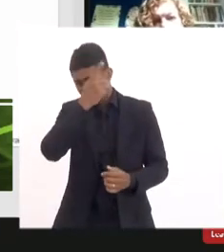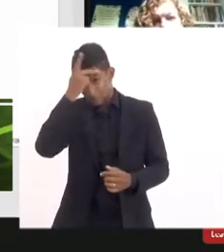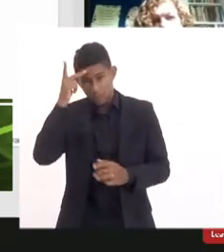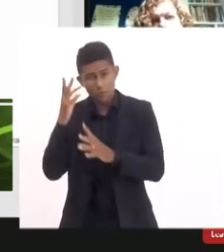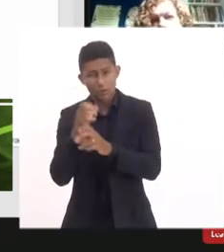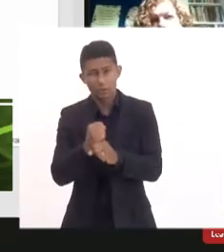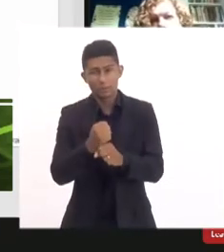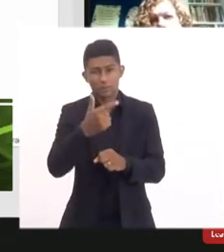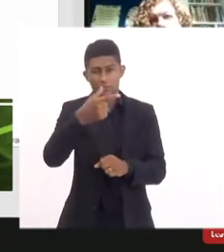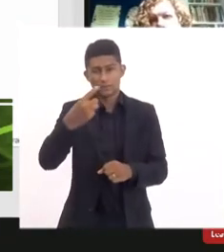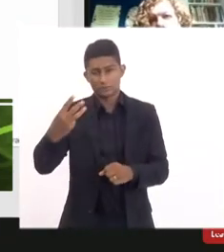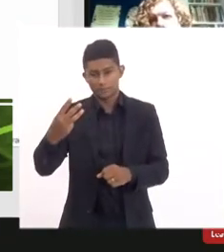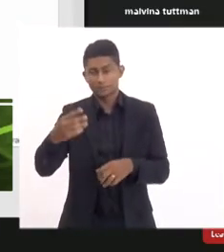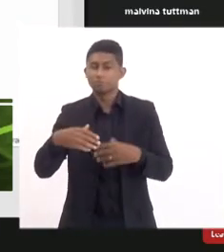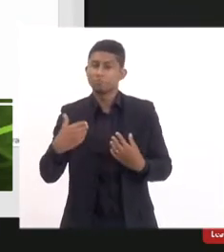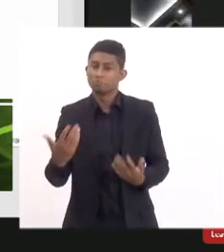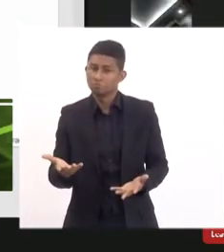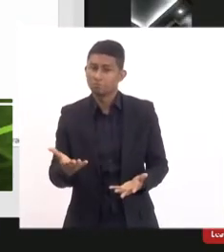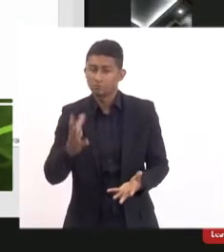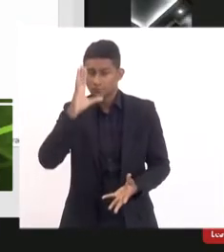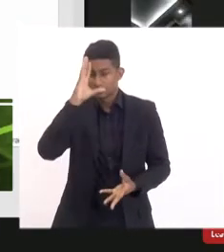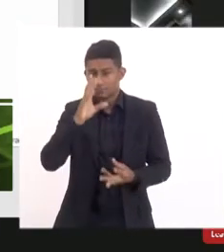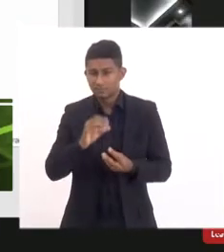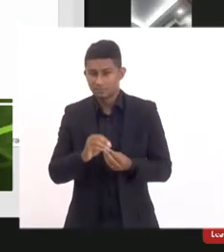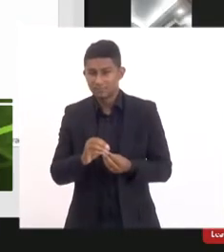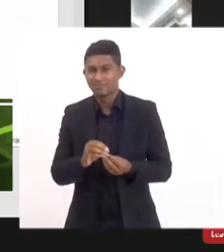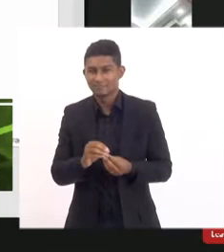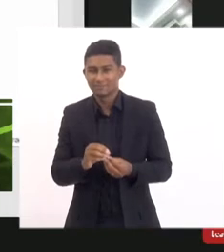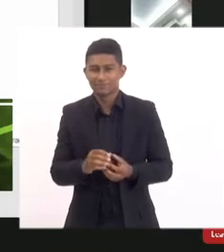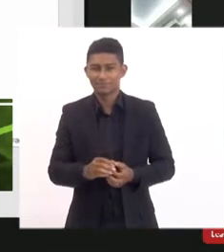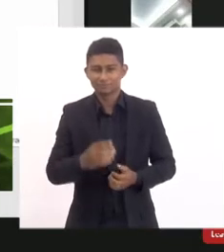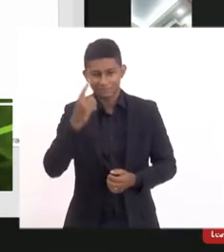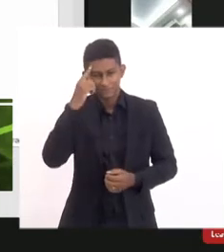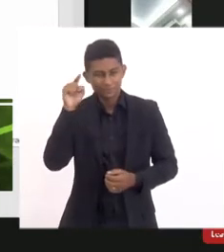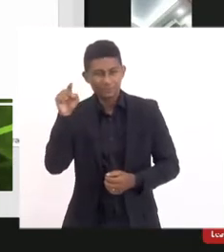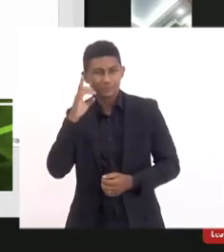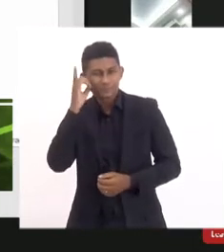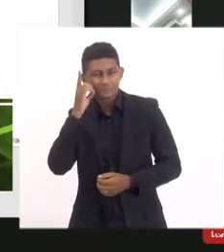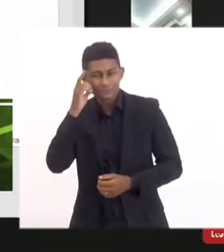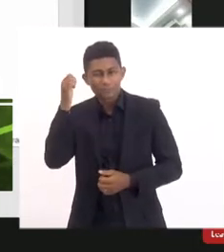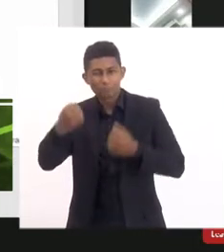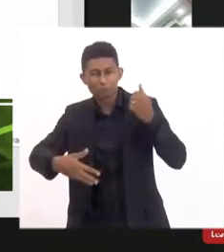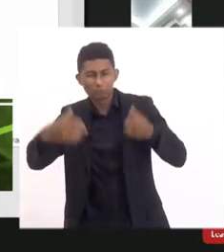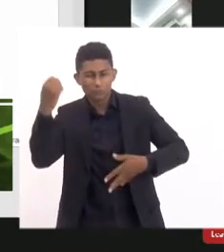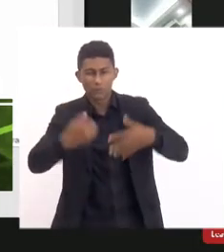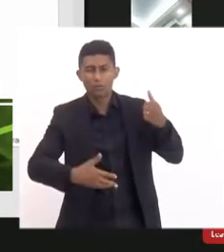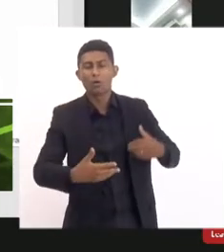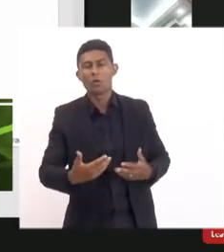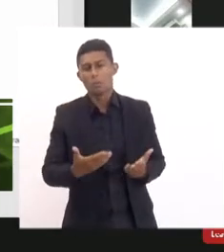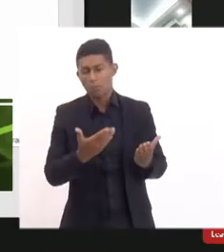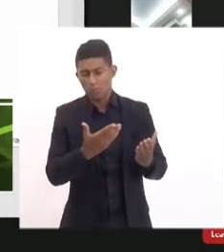para corroborar a fala inicial do deputado Serafini,